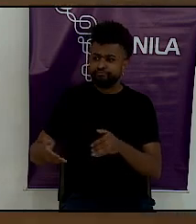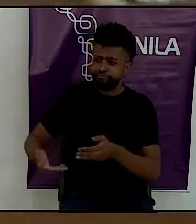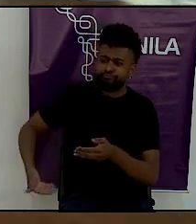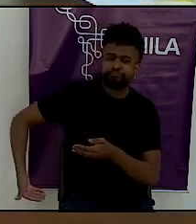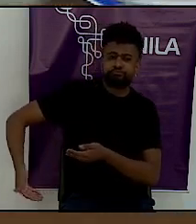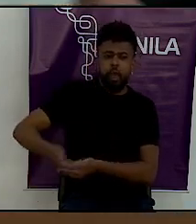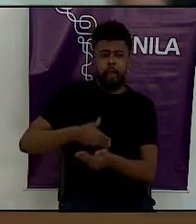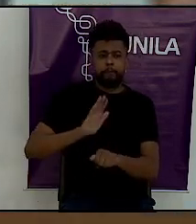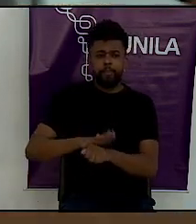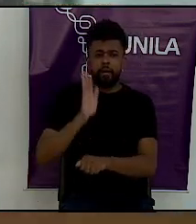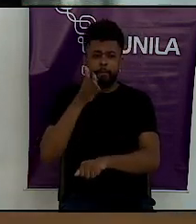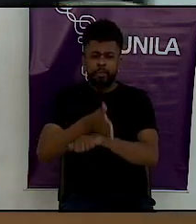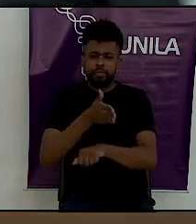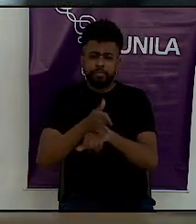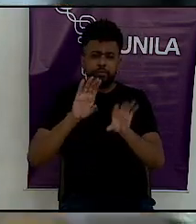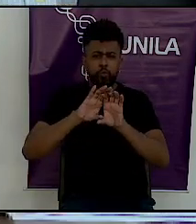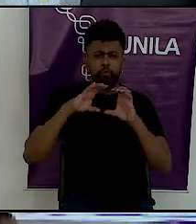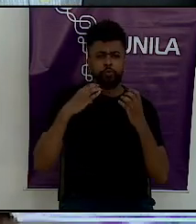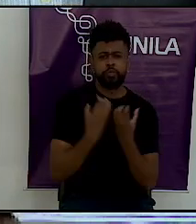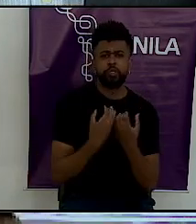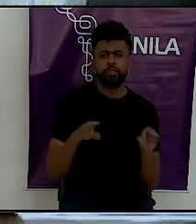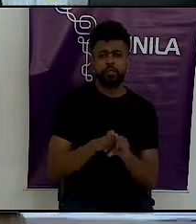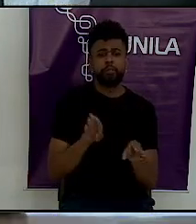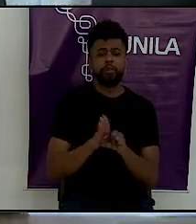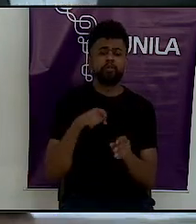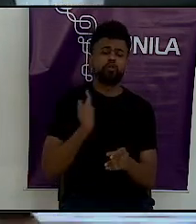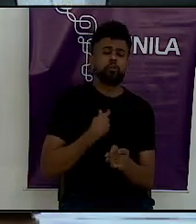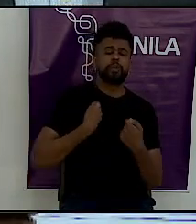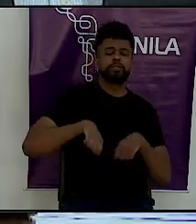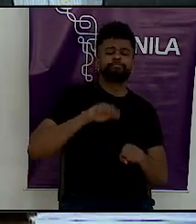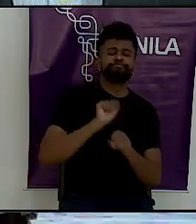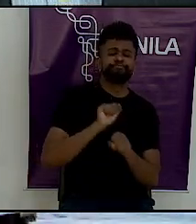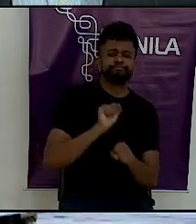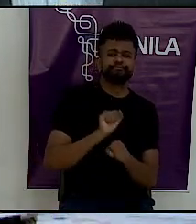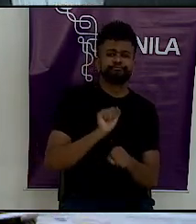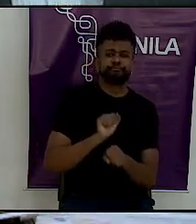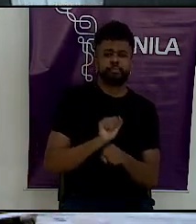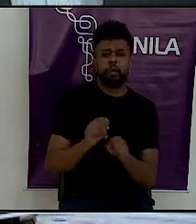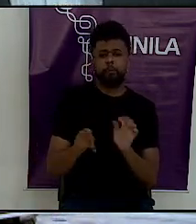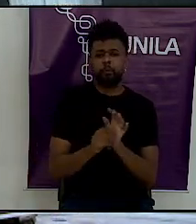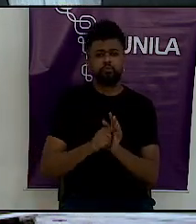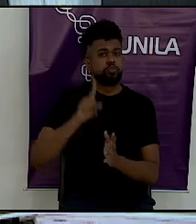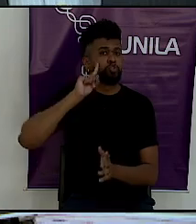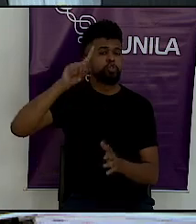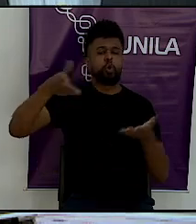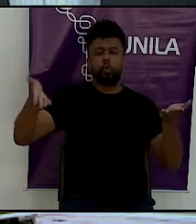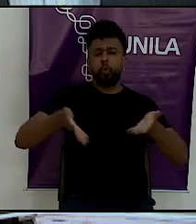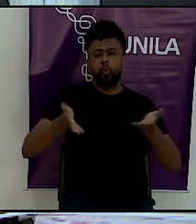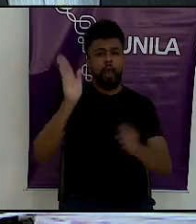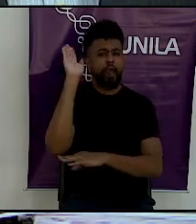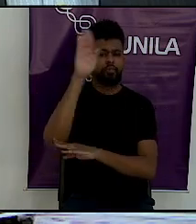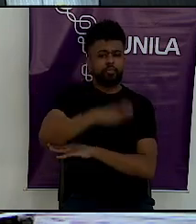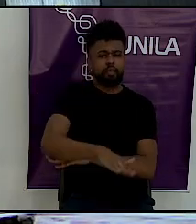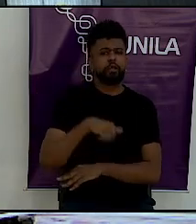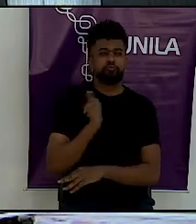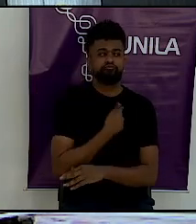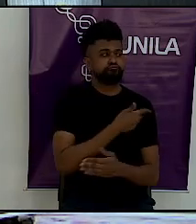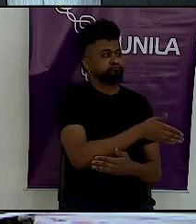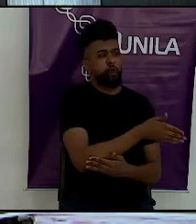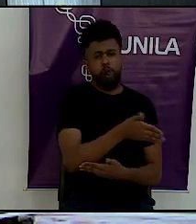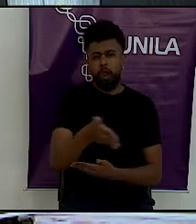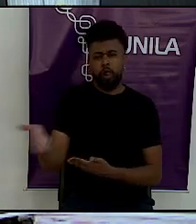pouco mais a participação da comunidade, e é isso que a gente espera nesse dia de hoje, nessa tarde, que passaremos